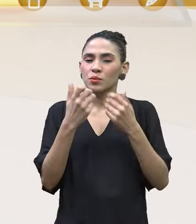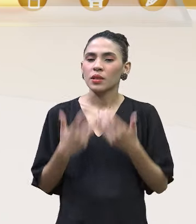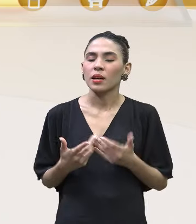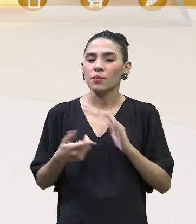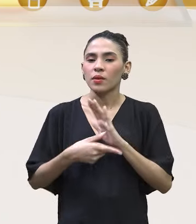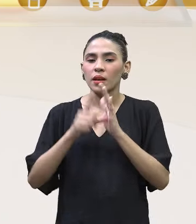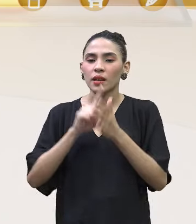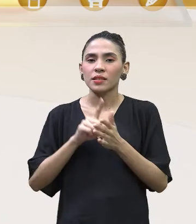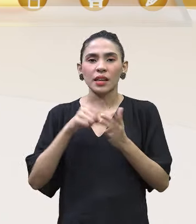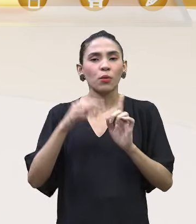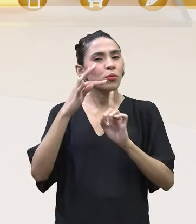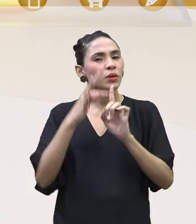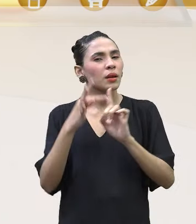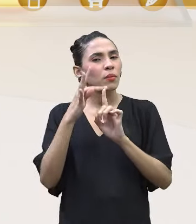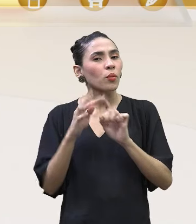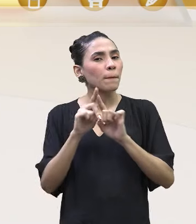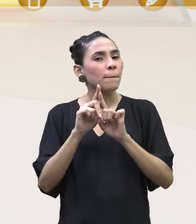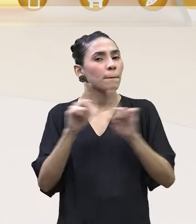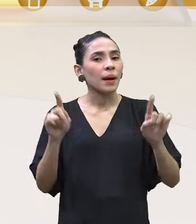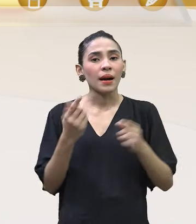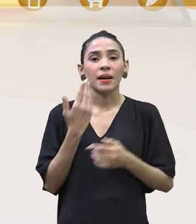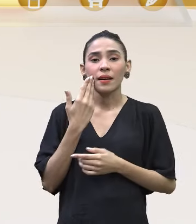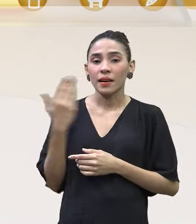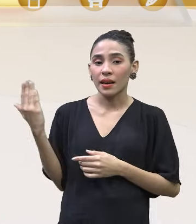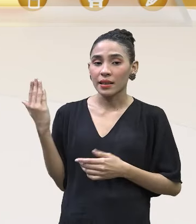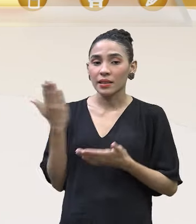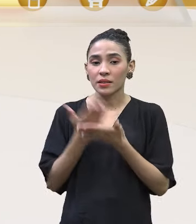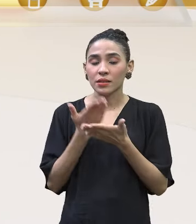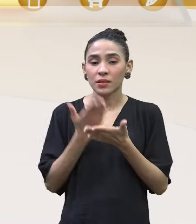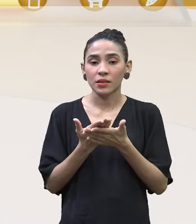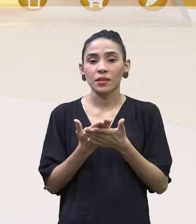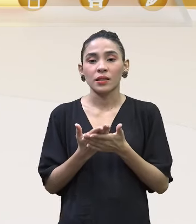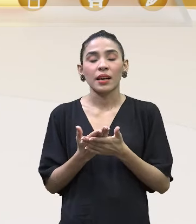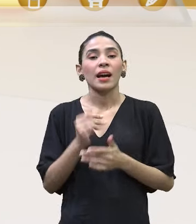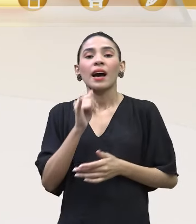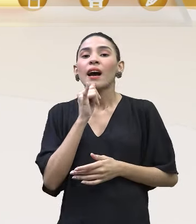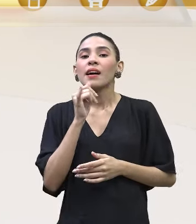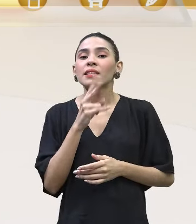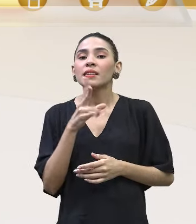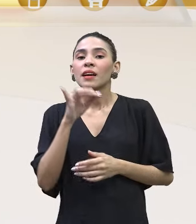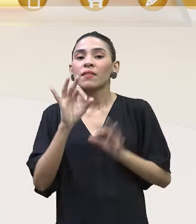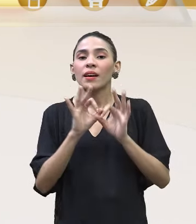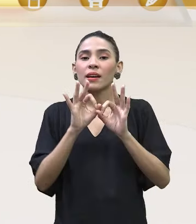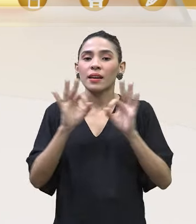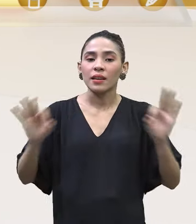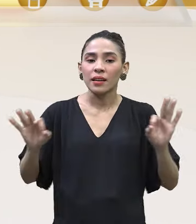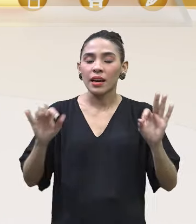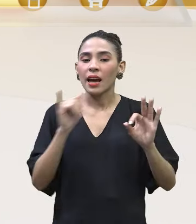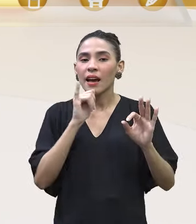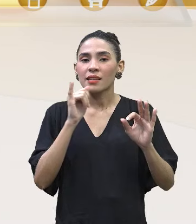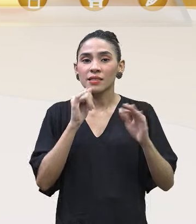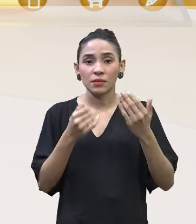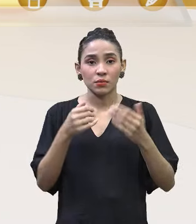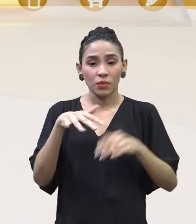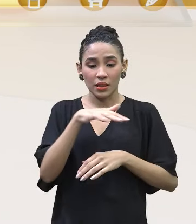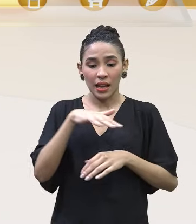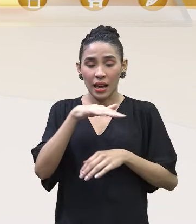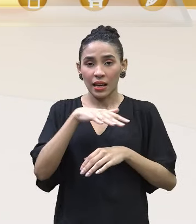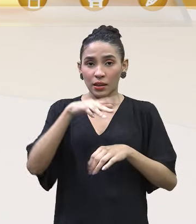né um termômetro mas só que aqui na taxa de escolarização esse termômetro vai medir um nível de acesso à educação em um